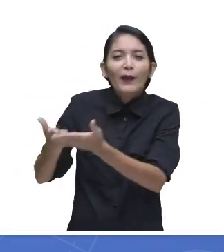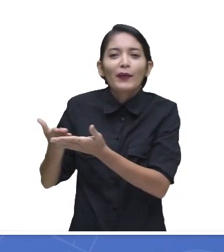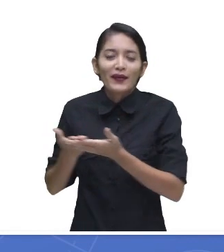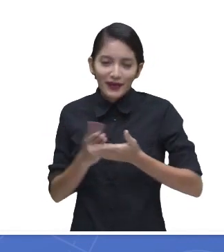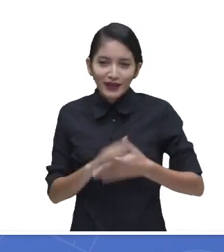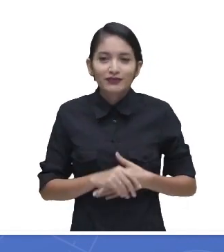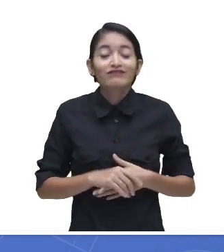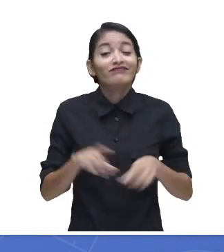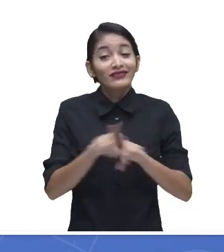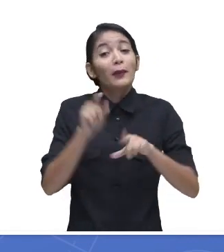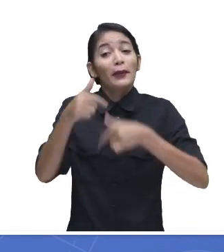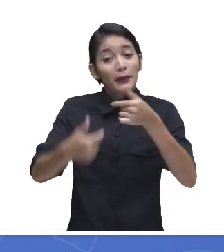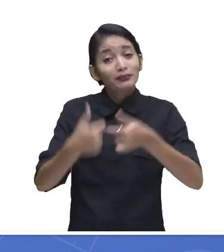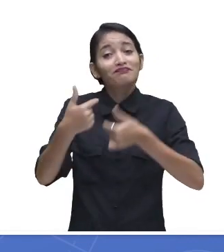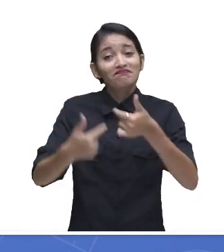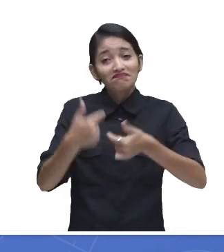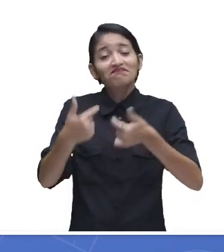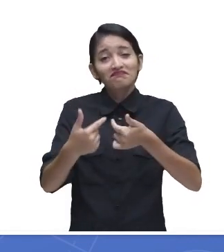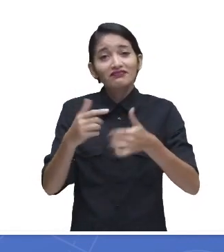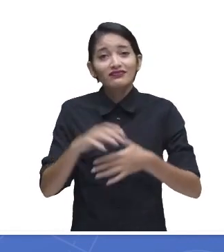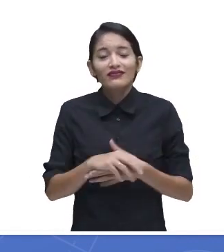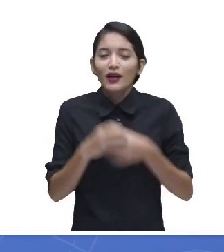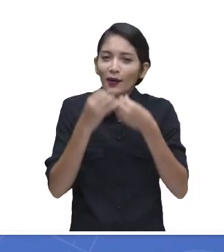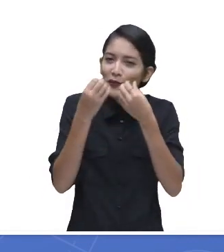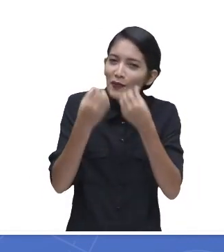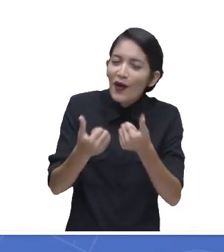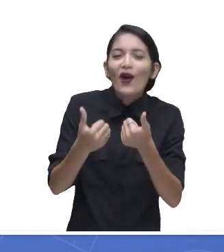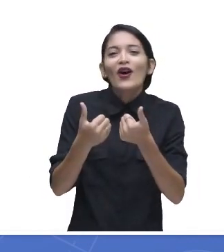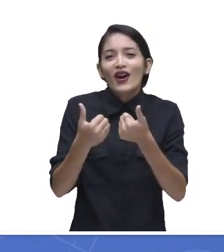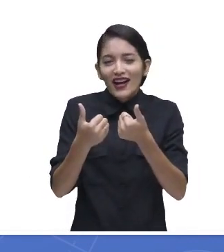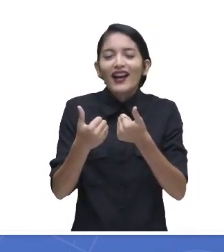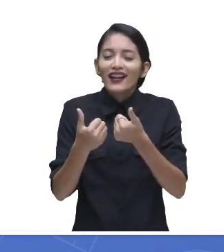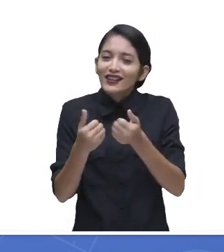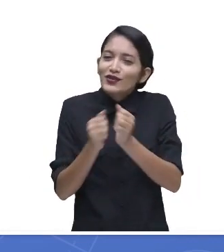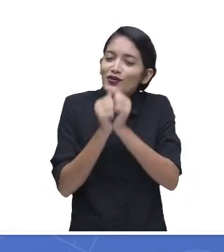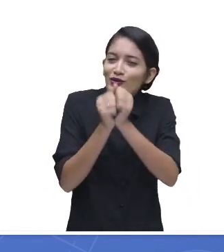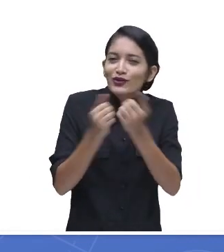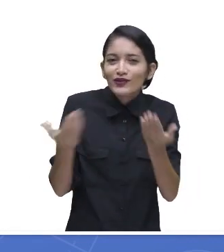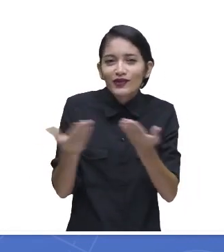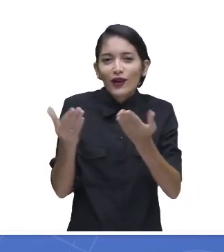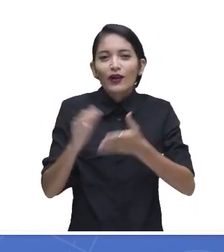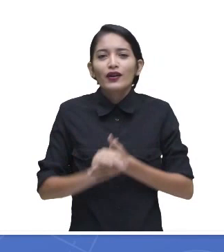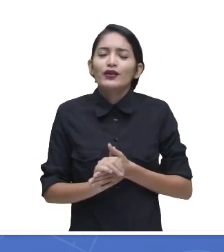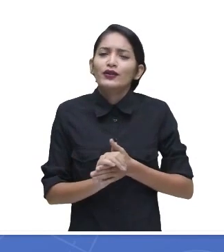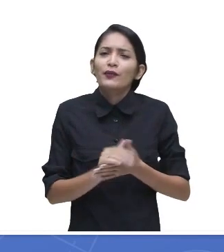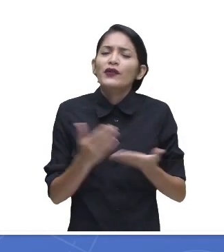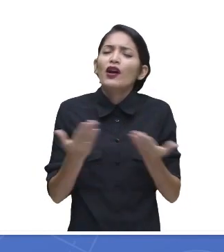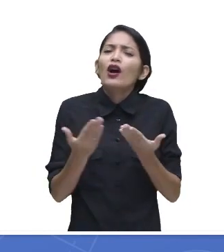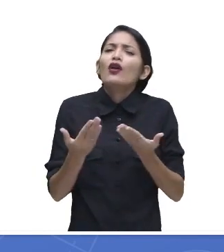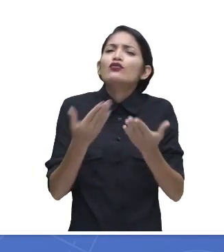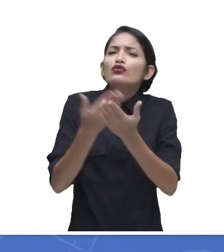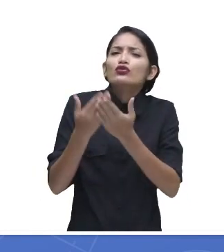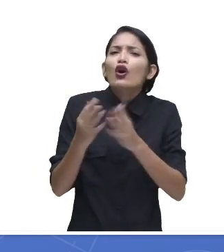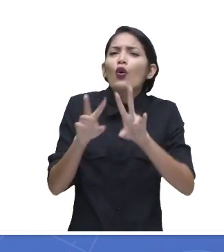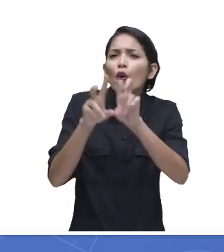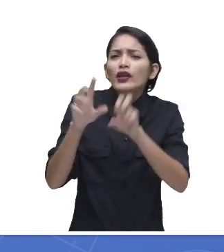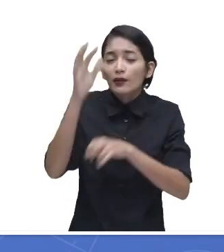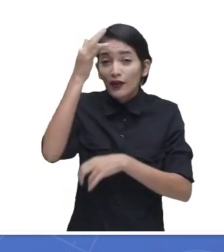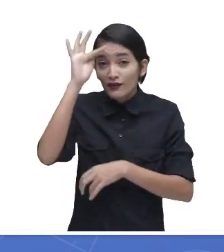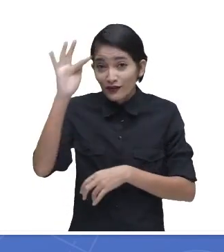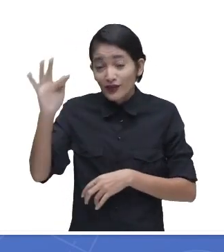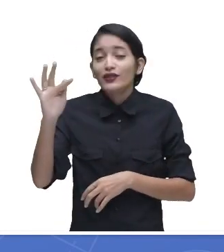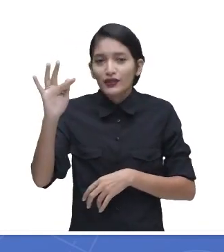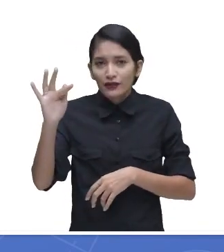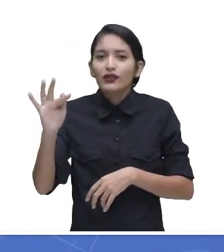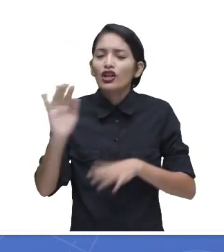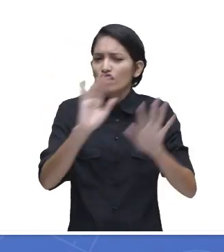muito trabalho, né? Muito trabalho. Então, que bom que vocês estão aqui. E hoje nós vamos então estudar filosofia, né? Nós estamos também no